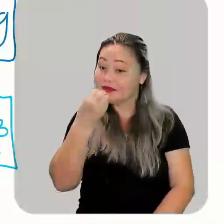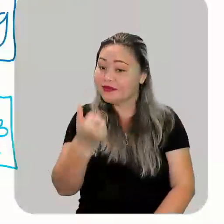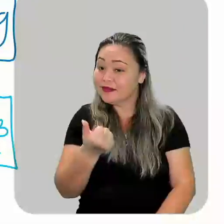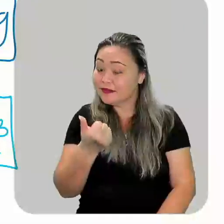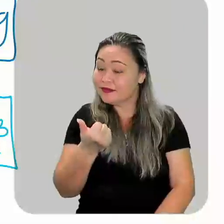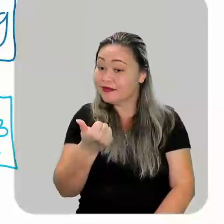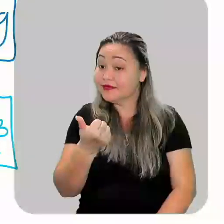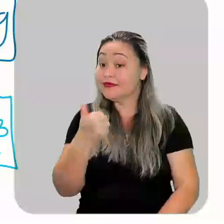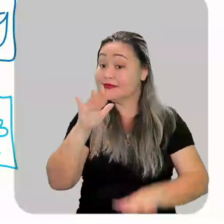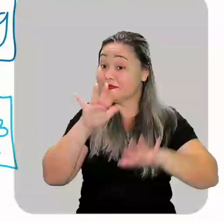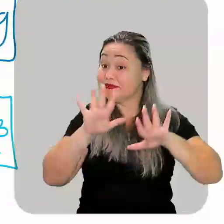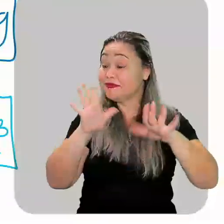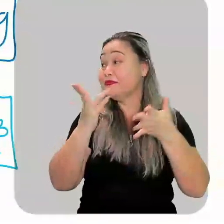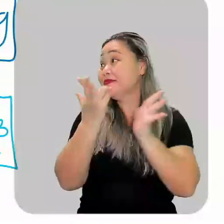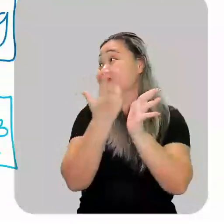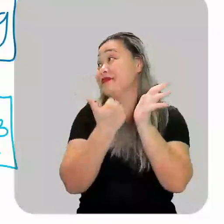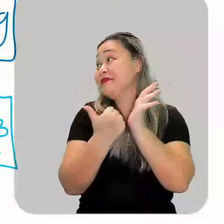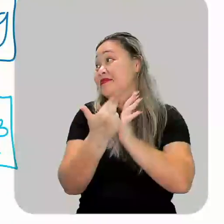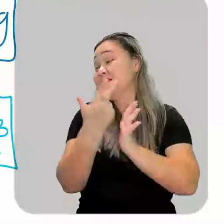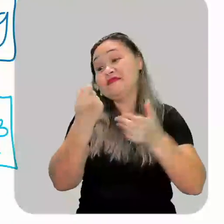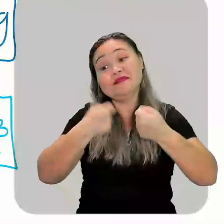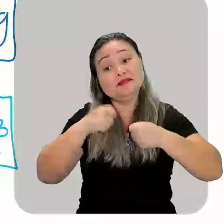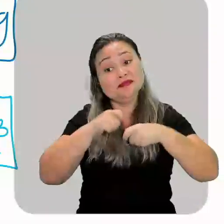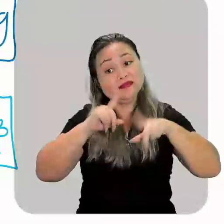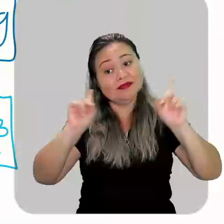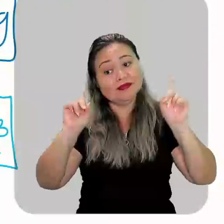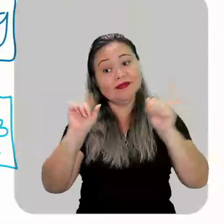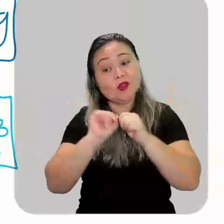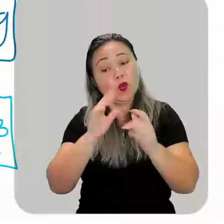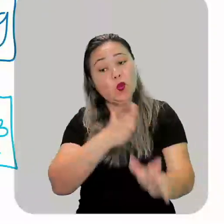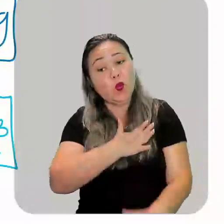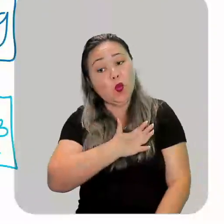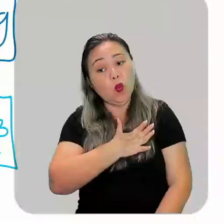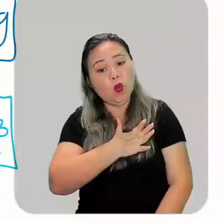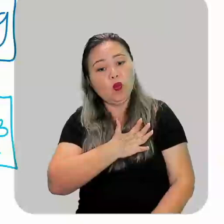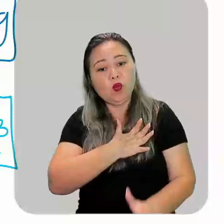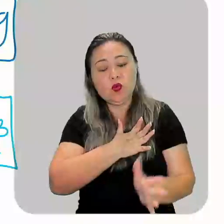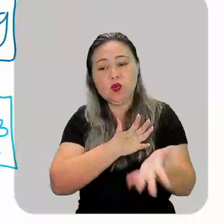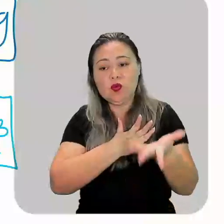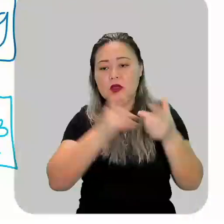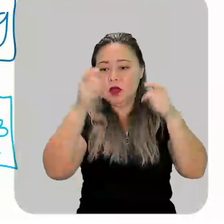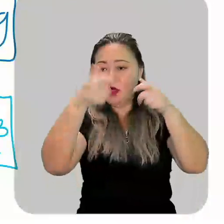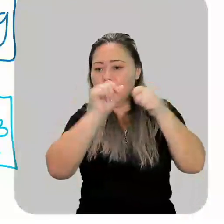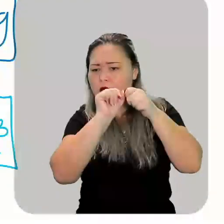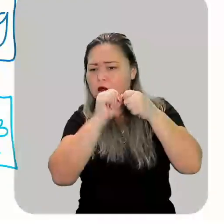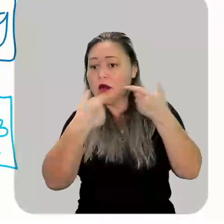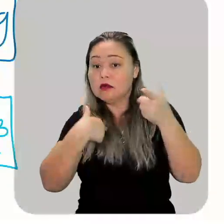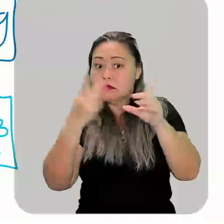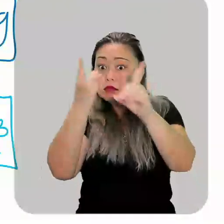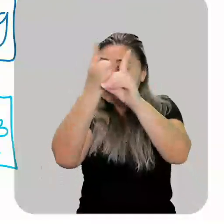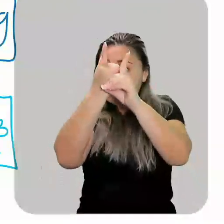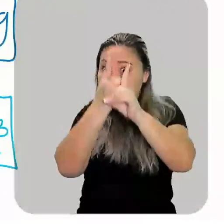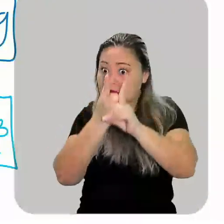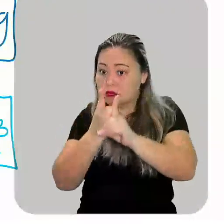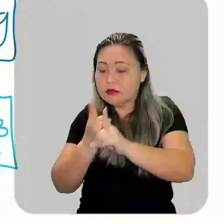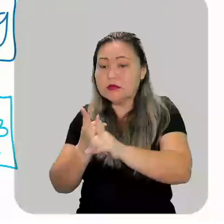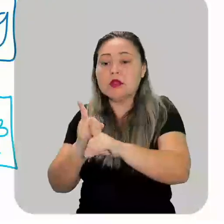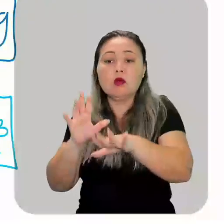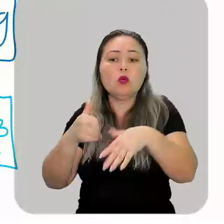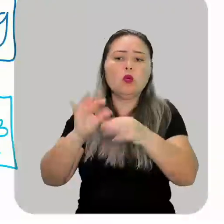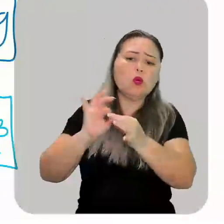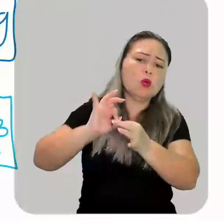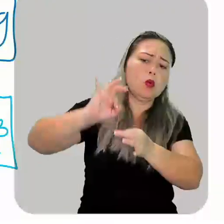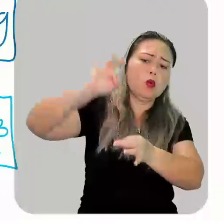né? Independente do desenho, a maioria às vezes não precisa nem desenhar, tá? Eu gosto de fazer um esboço porque eu consigo me localizar. Sim. O